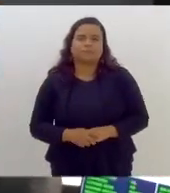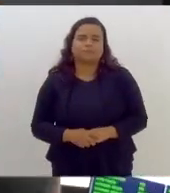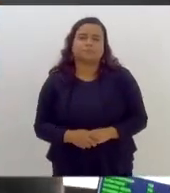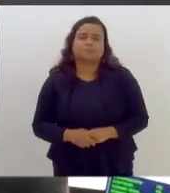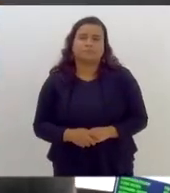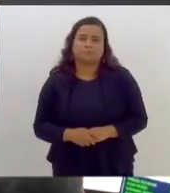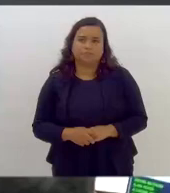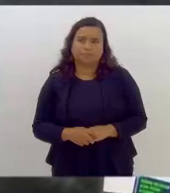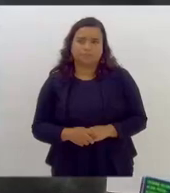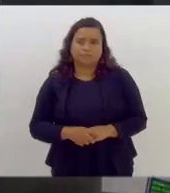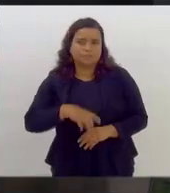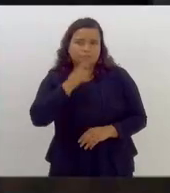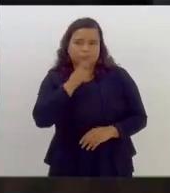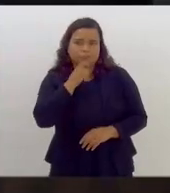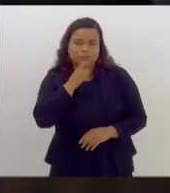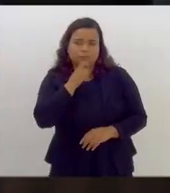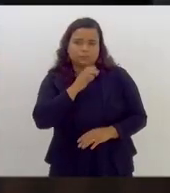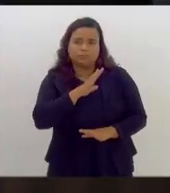Não, ainda não.